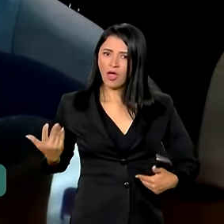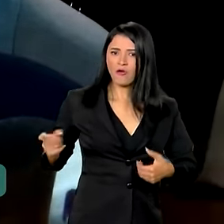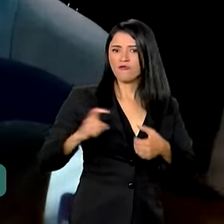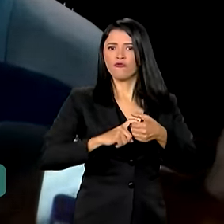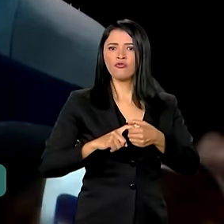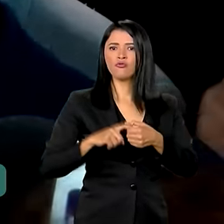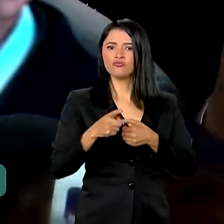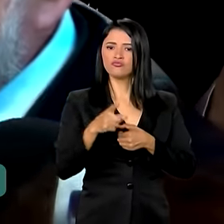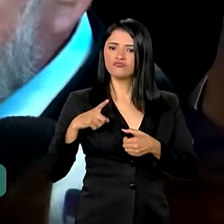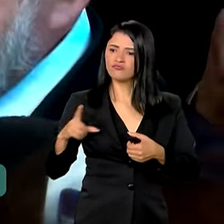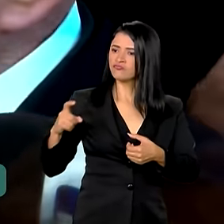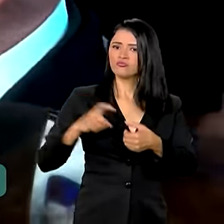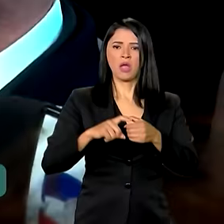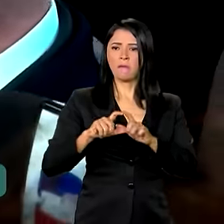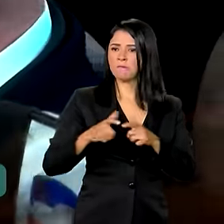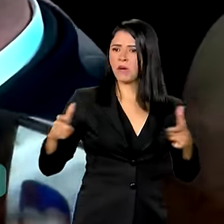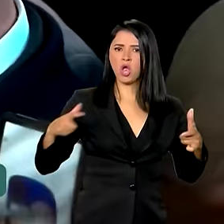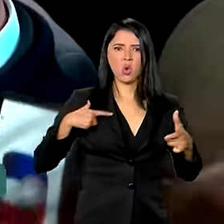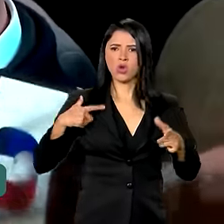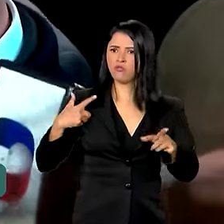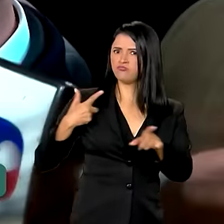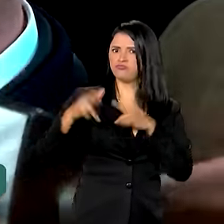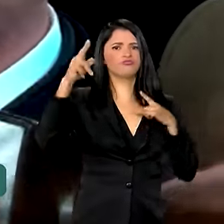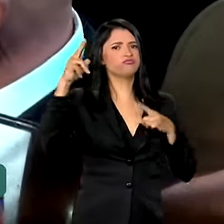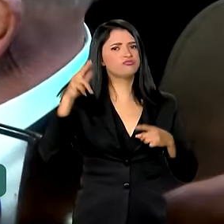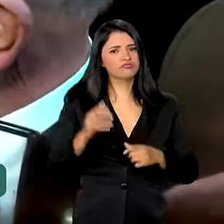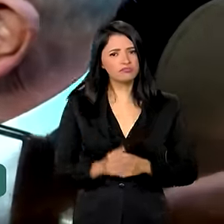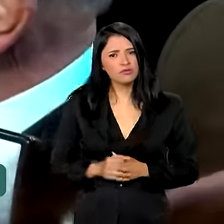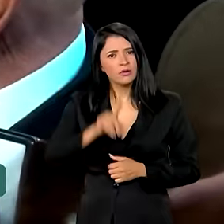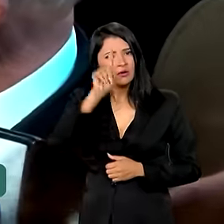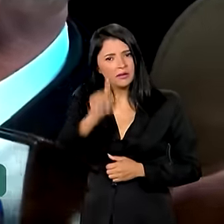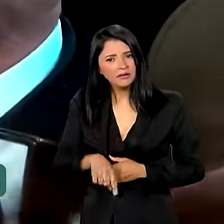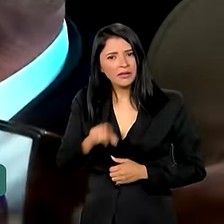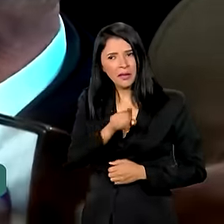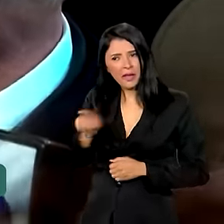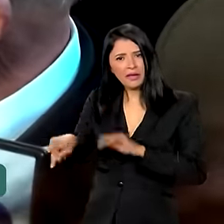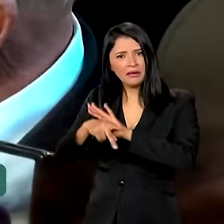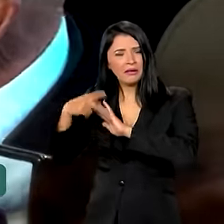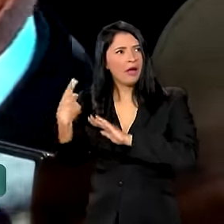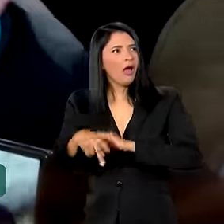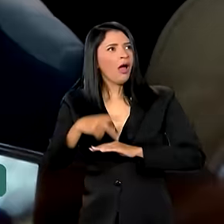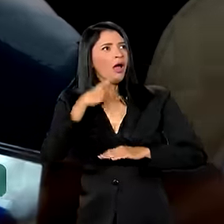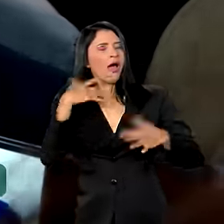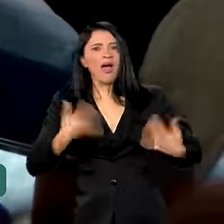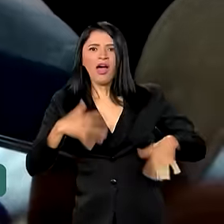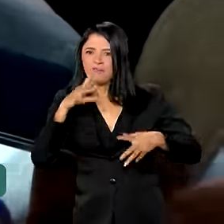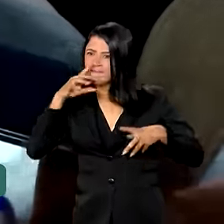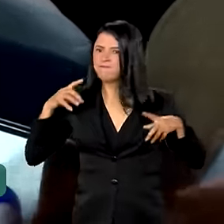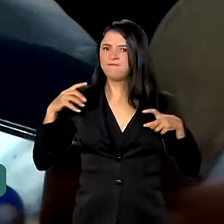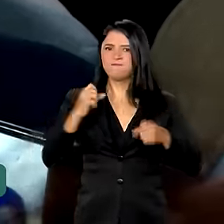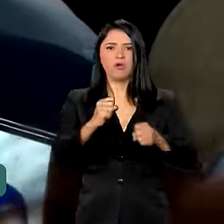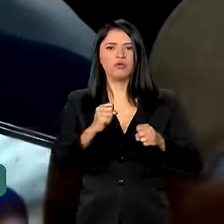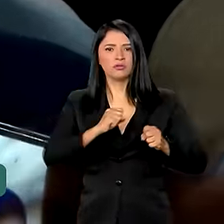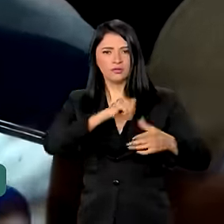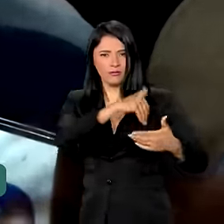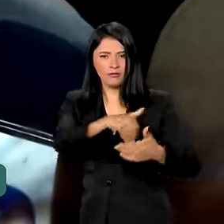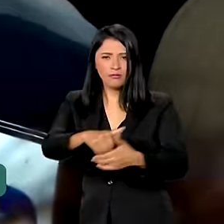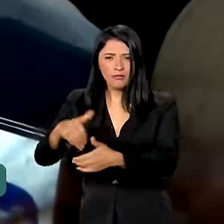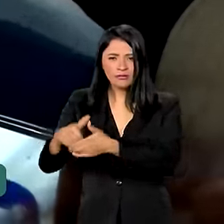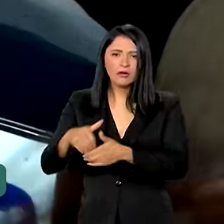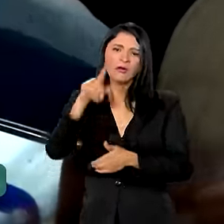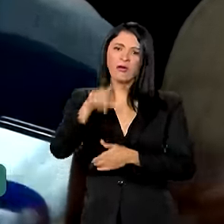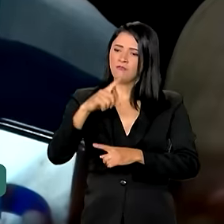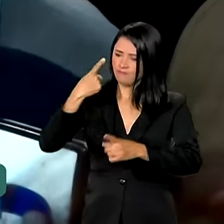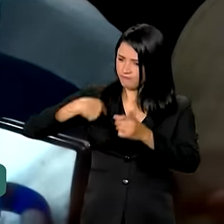voltaram ao governo e voltaram com a maioria avassaladora. Ou seja, acho que eles mesmo esperavam tanta força no processo eleitoral. É